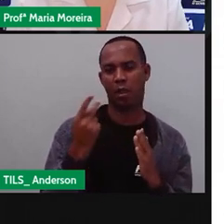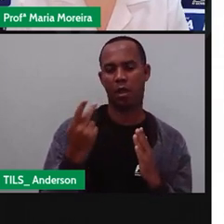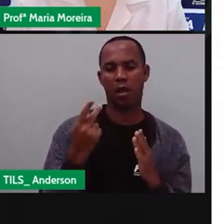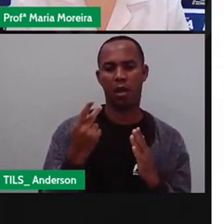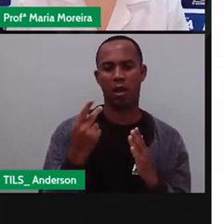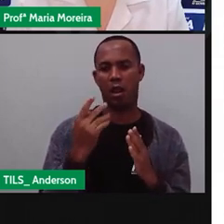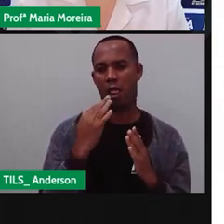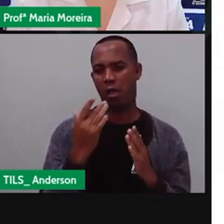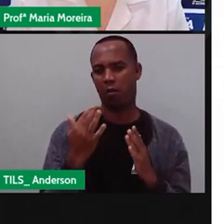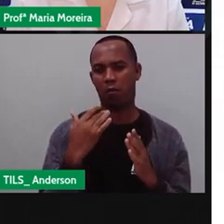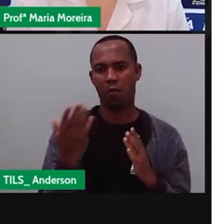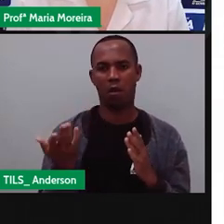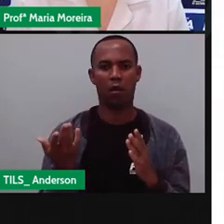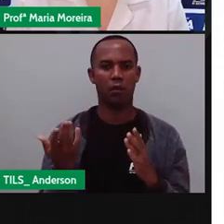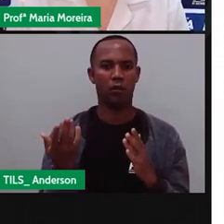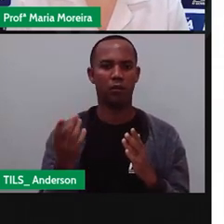linguagem.